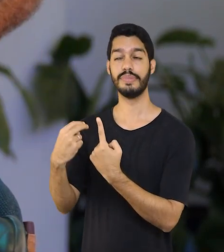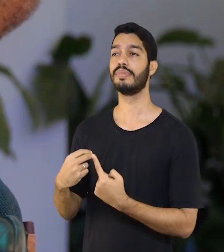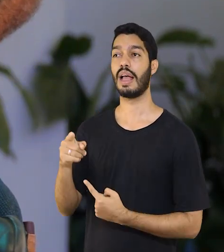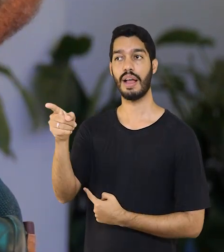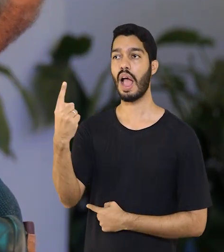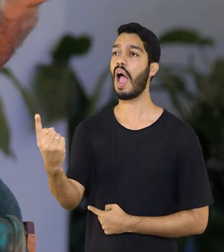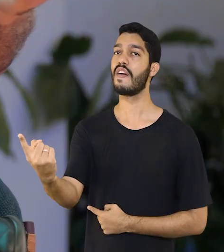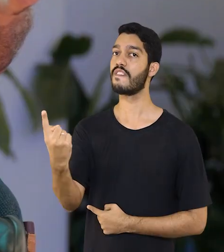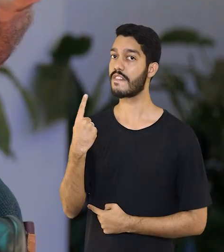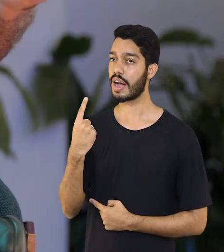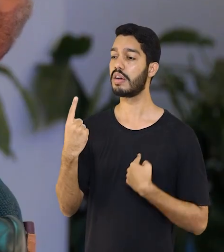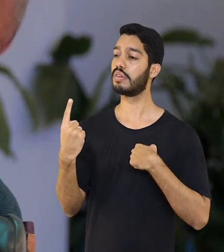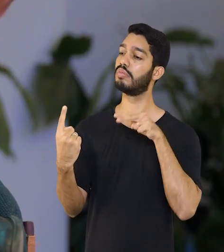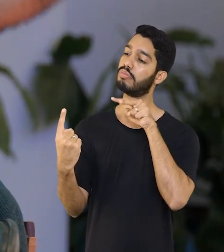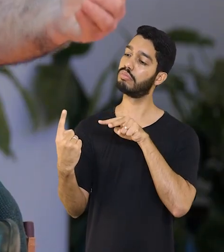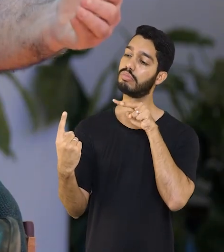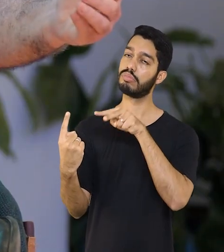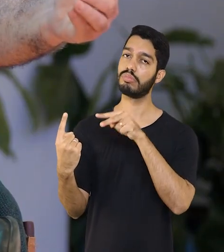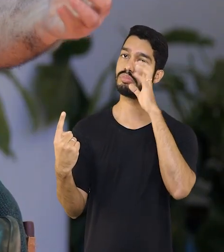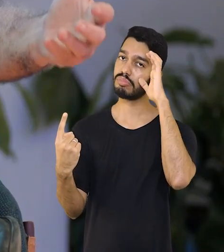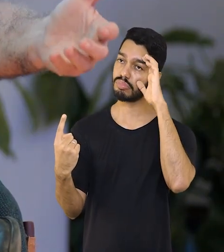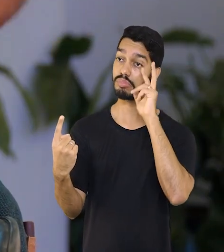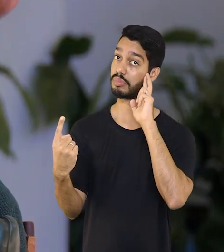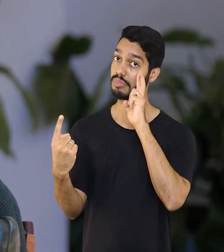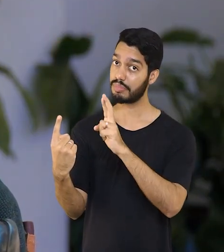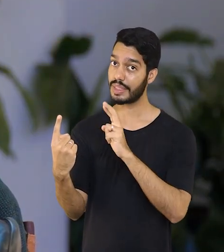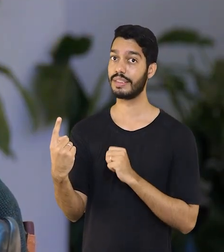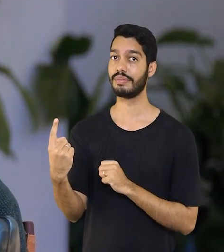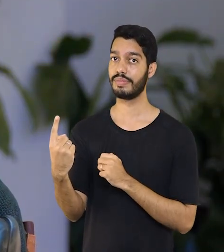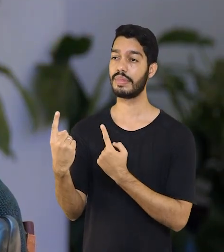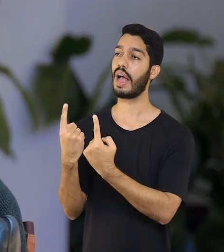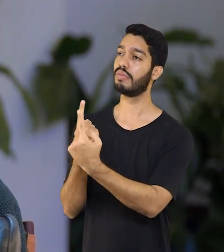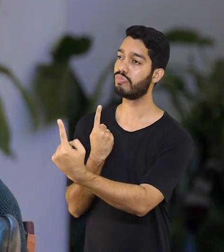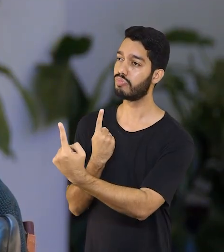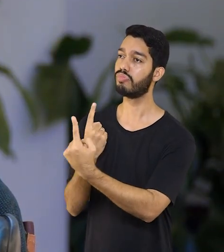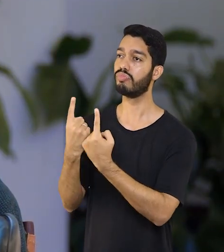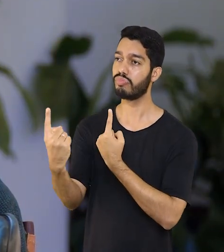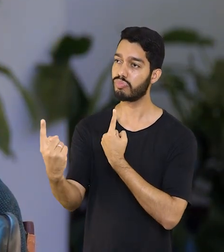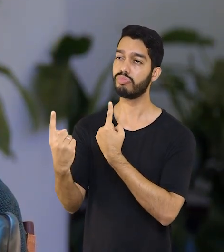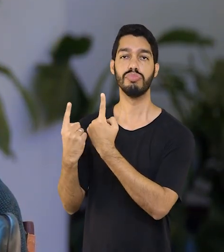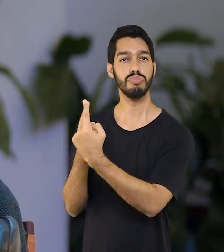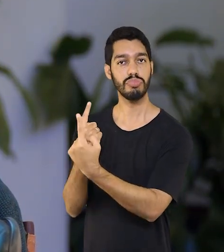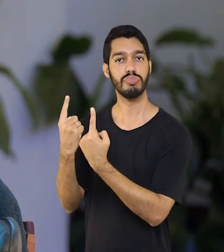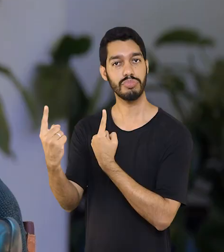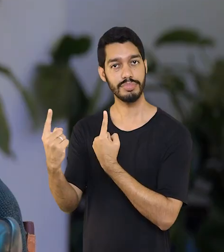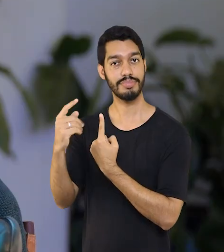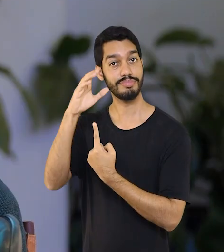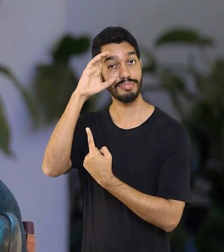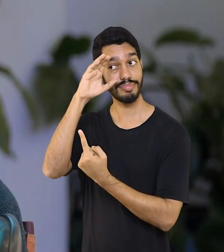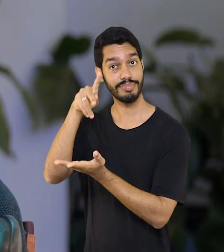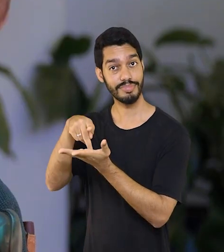outro ouve. Aí o outro fala e você ouve com atenção, respeito, escuta